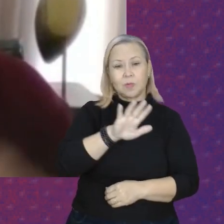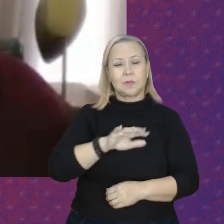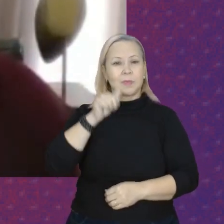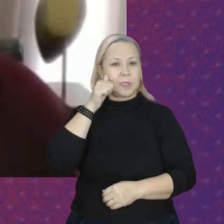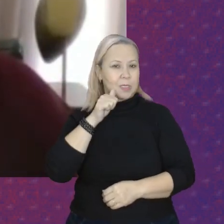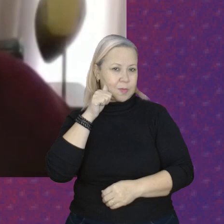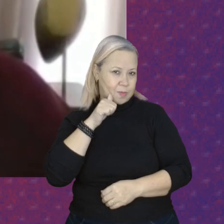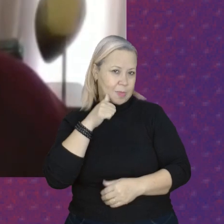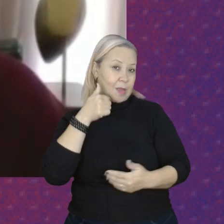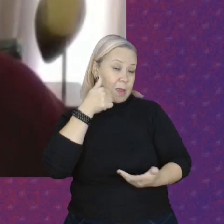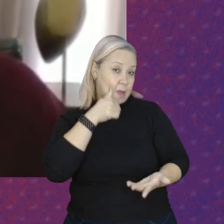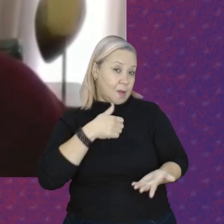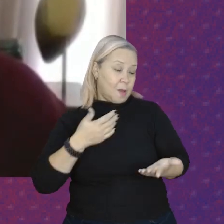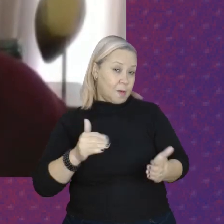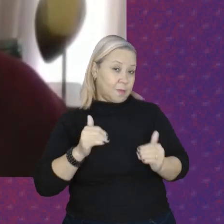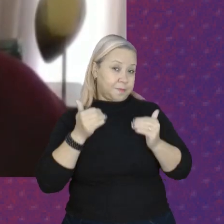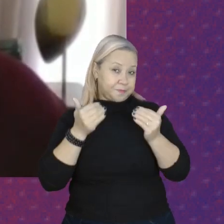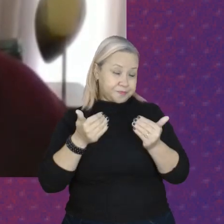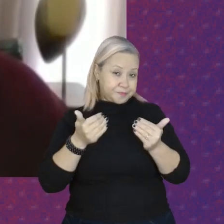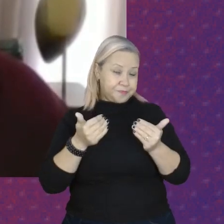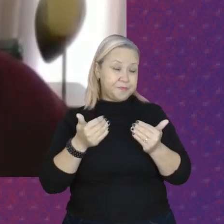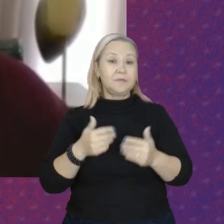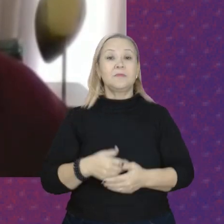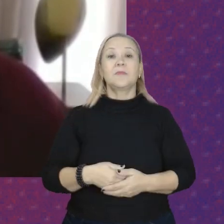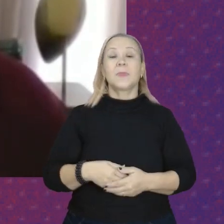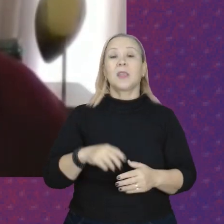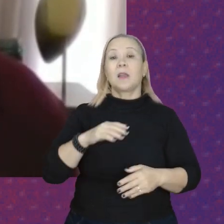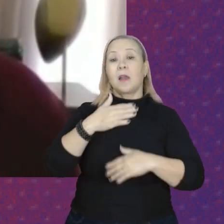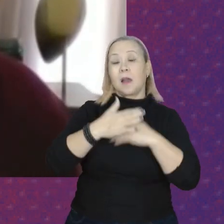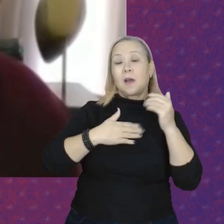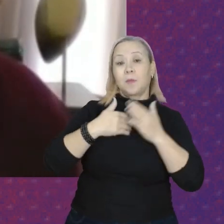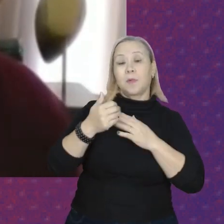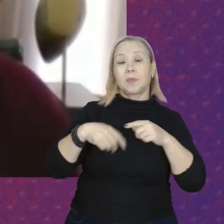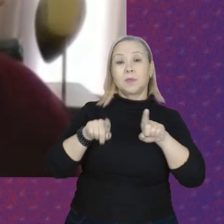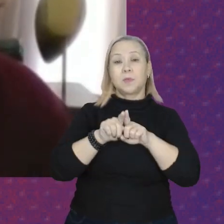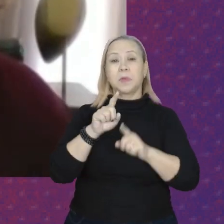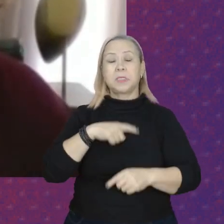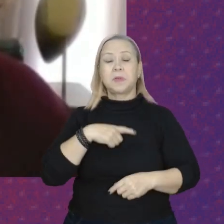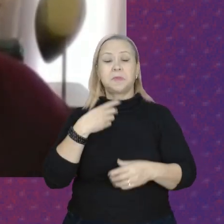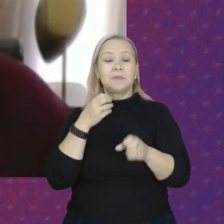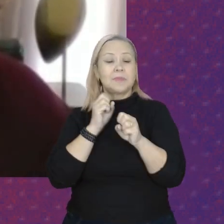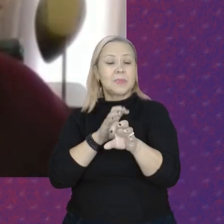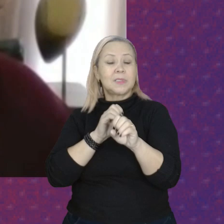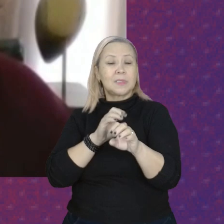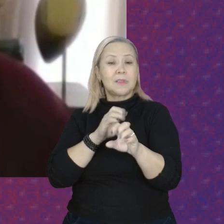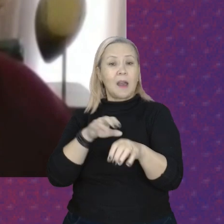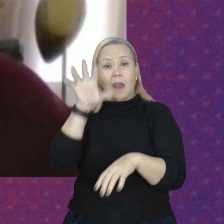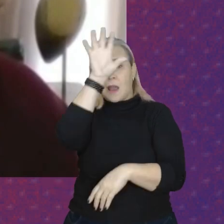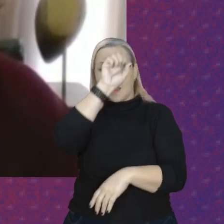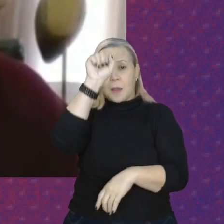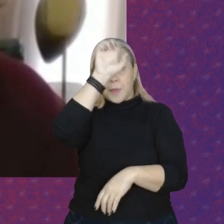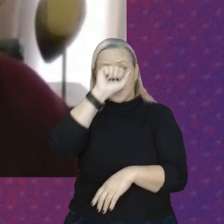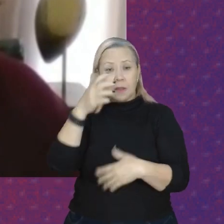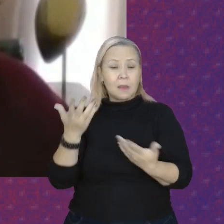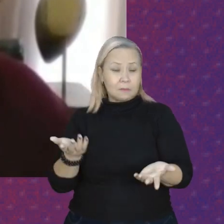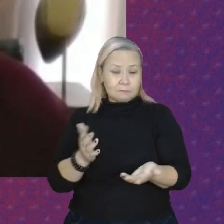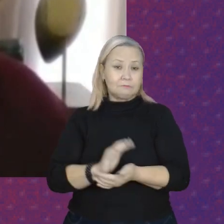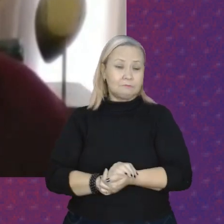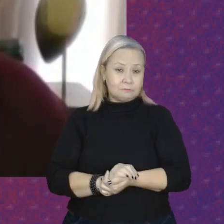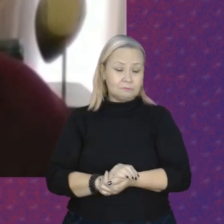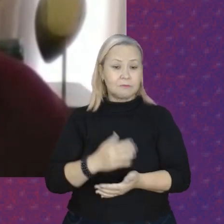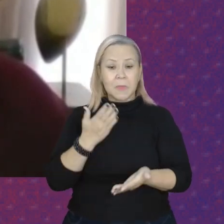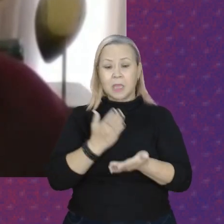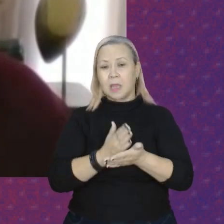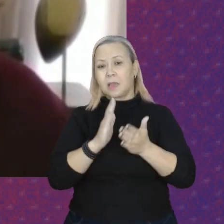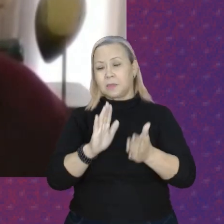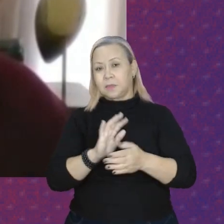com as mulheres todas de todo mundo, e é uma profissão também que tem muito que ensinar. E aí termino